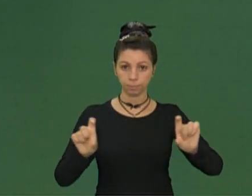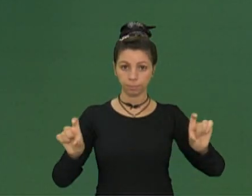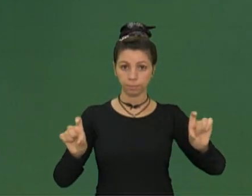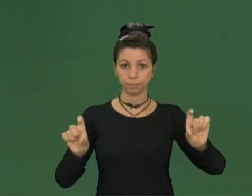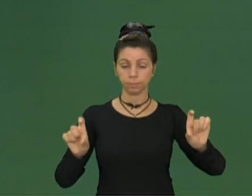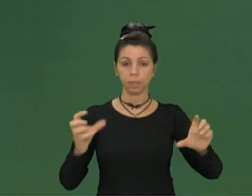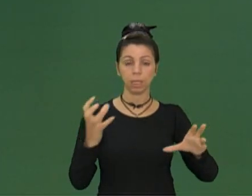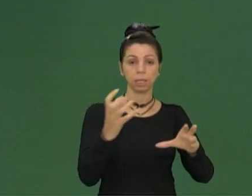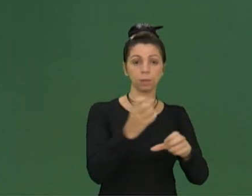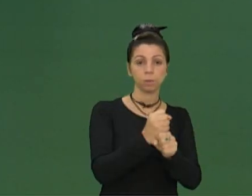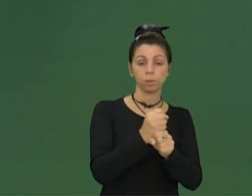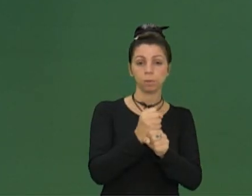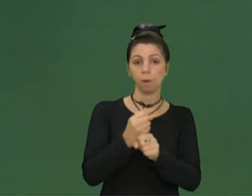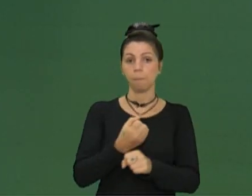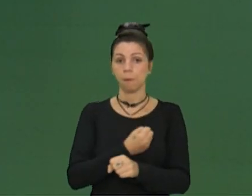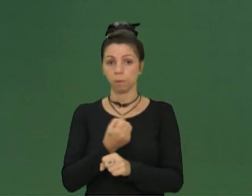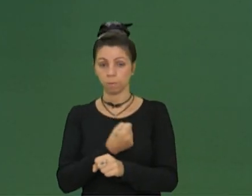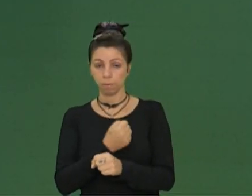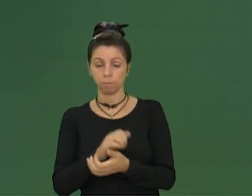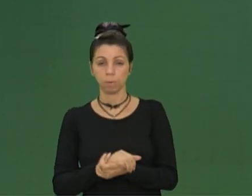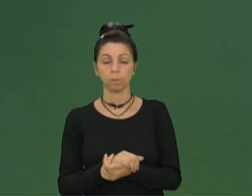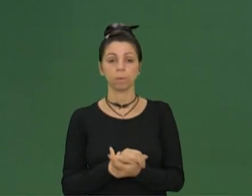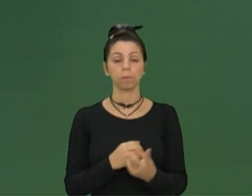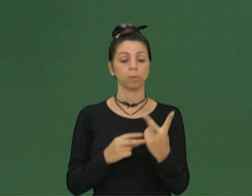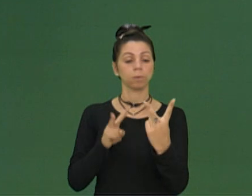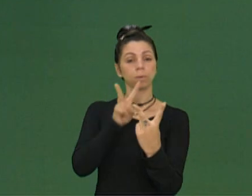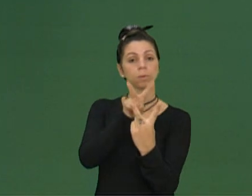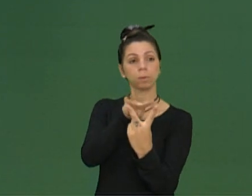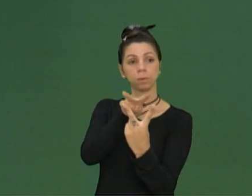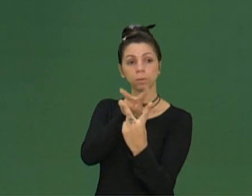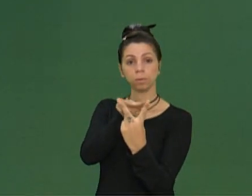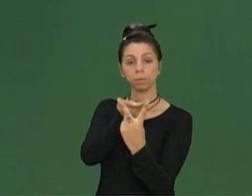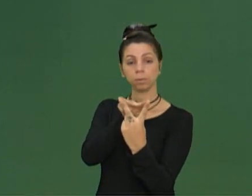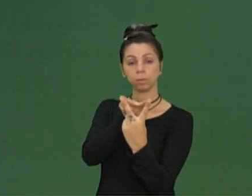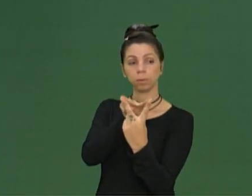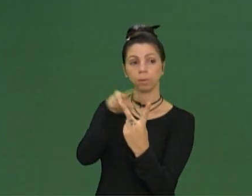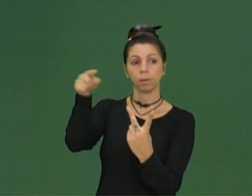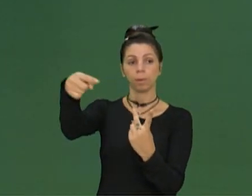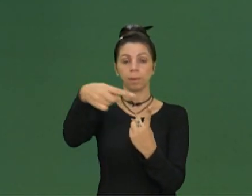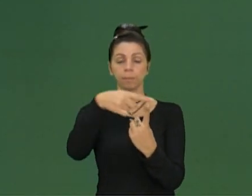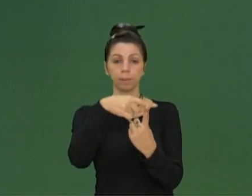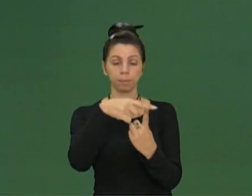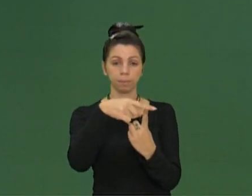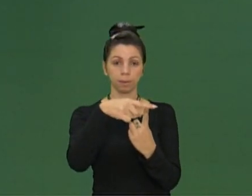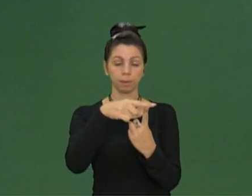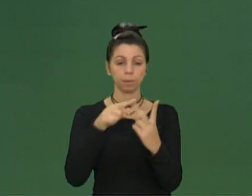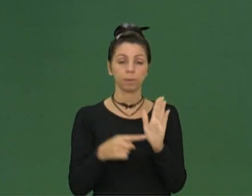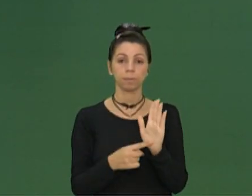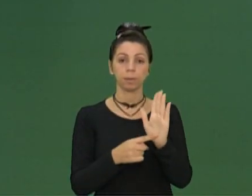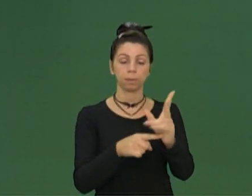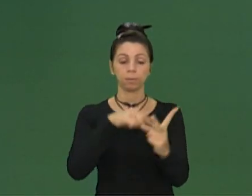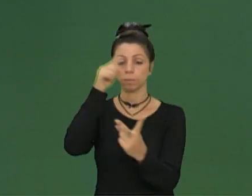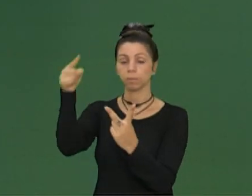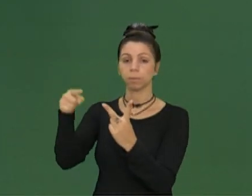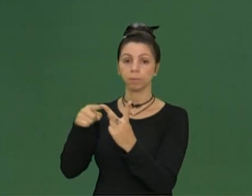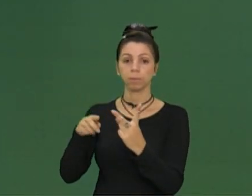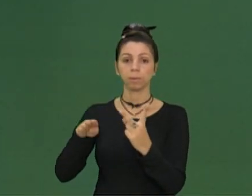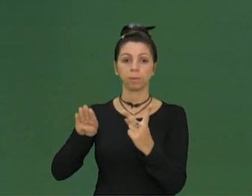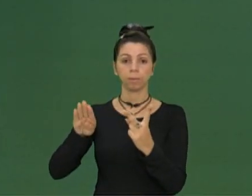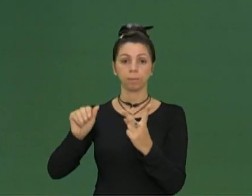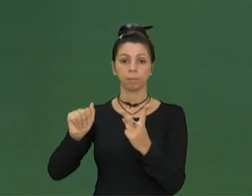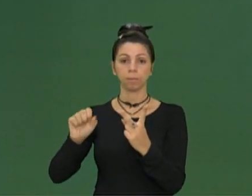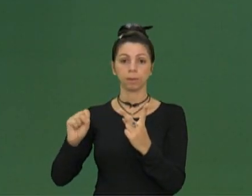produto para ter duas opções. Apresento soma e produto no primeiro caso e também apresento a Bhaskara no segundo caso,